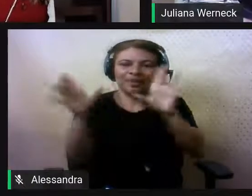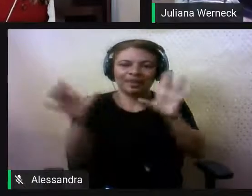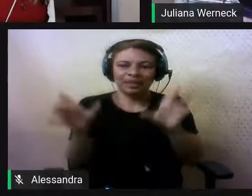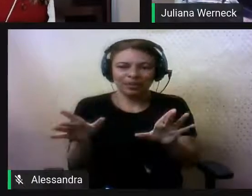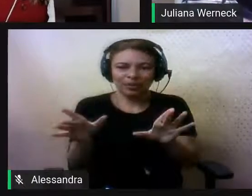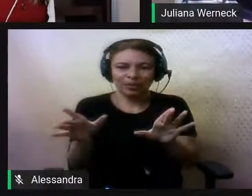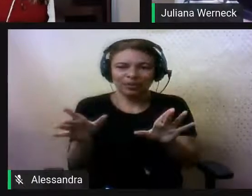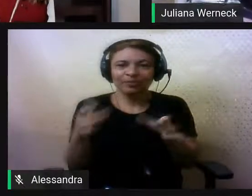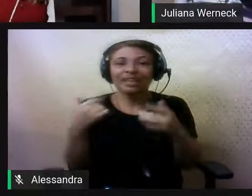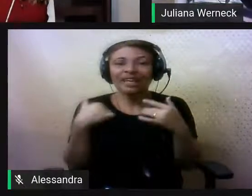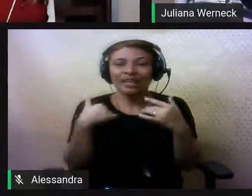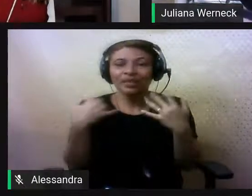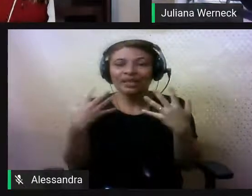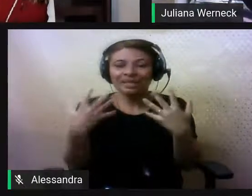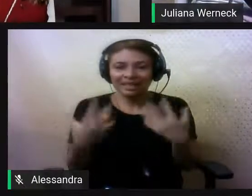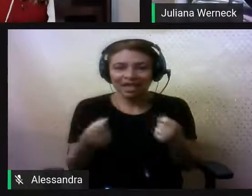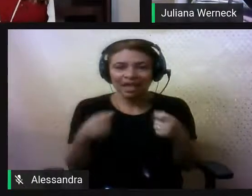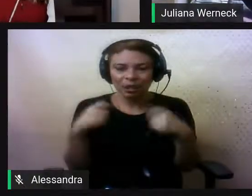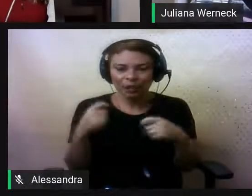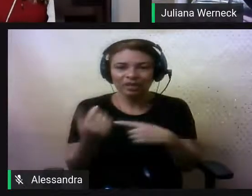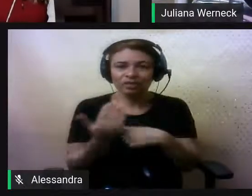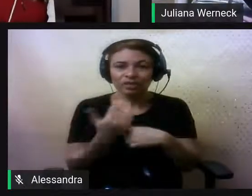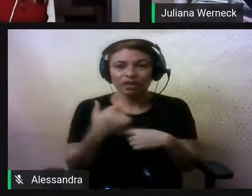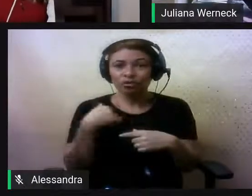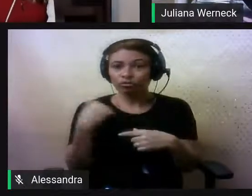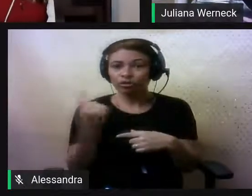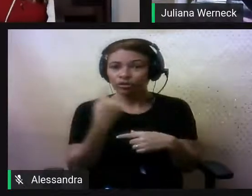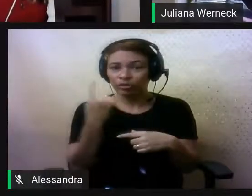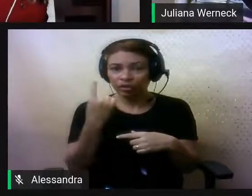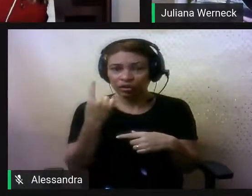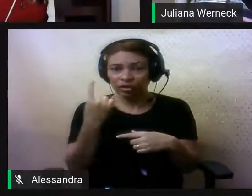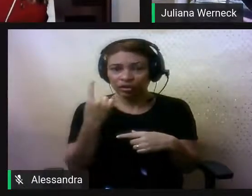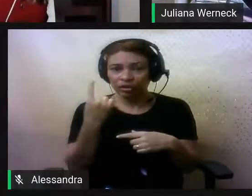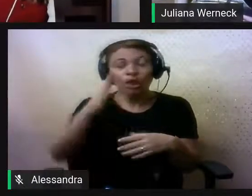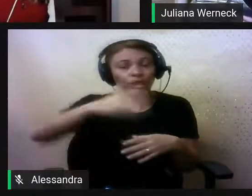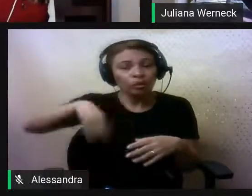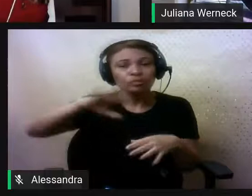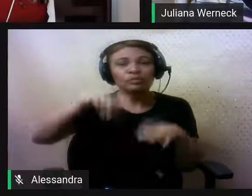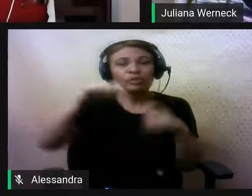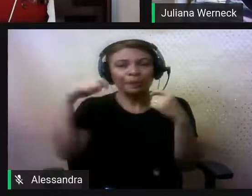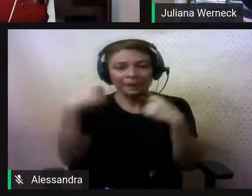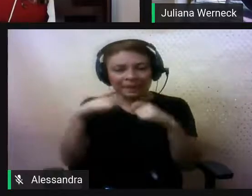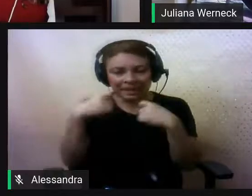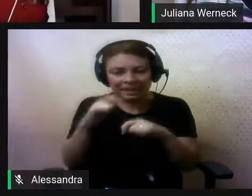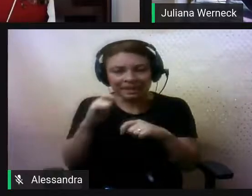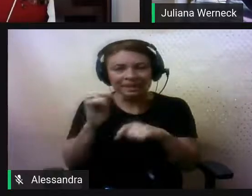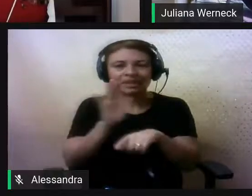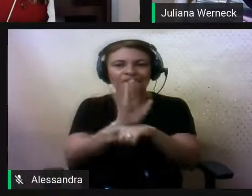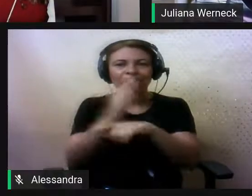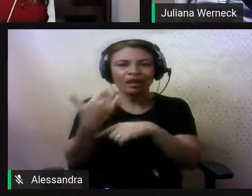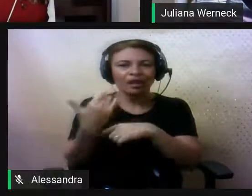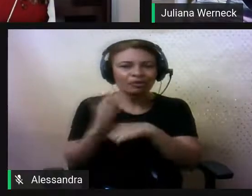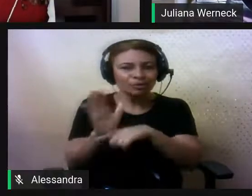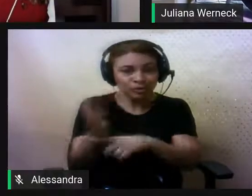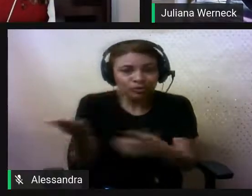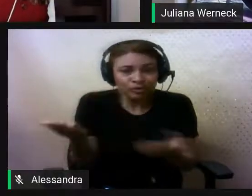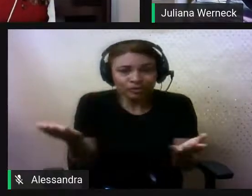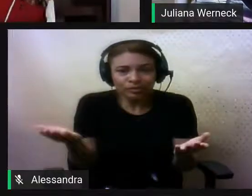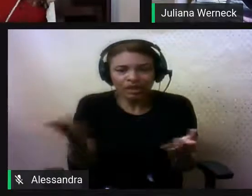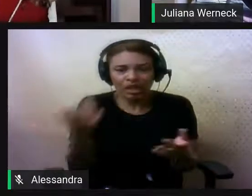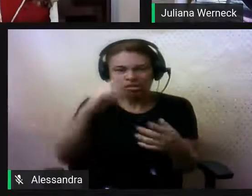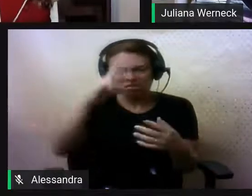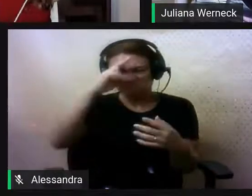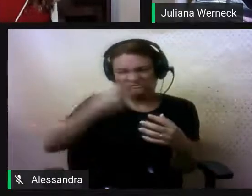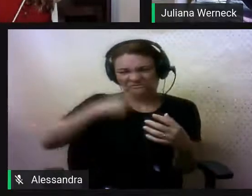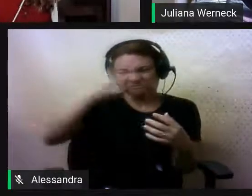eu preciso de ajuda. E tá tudo bem. E não sou só eu. Todo mundo um dia vai precisar. E se a gente for egoísta e achar que a